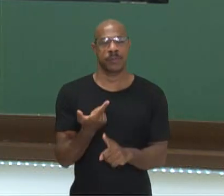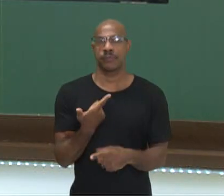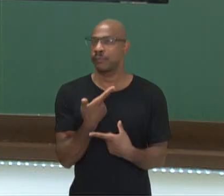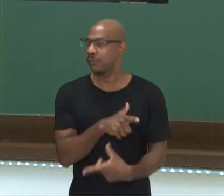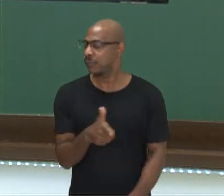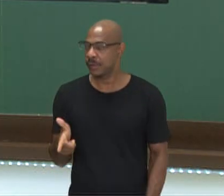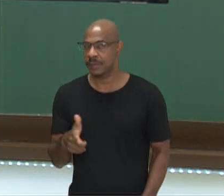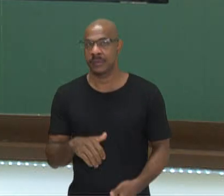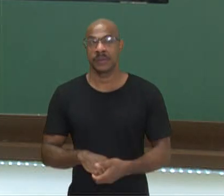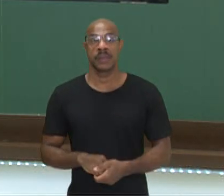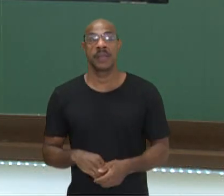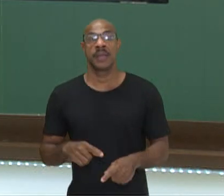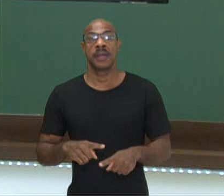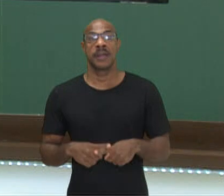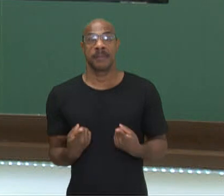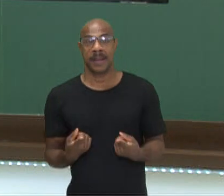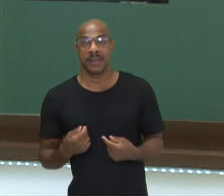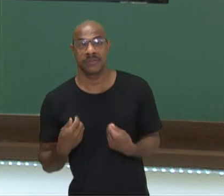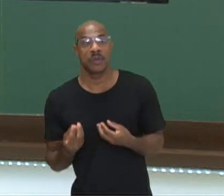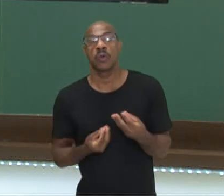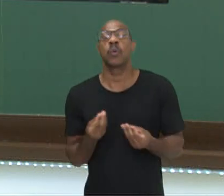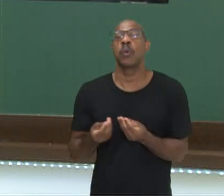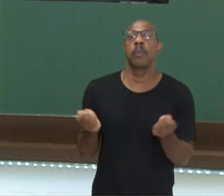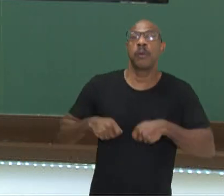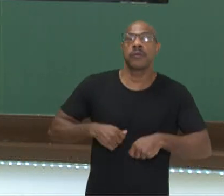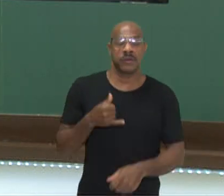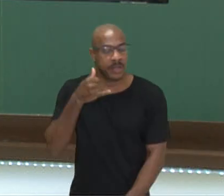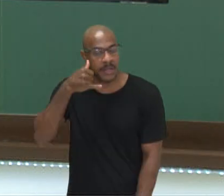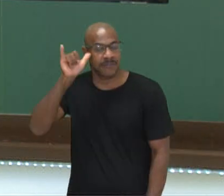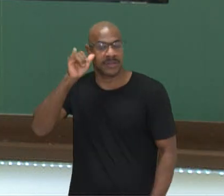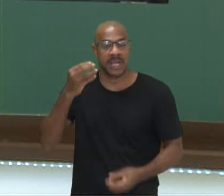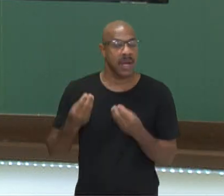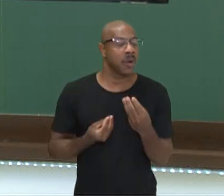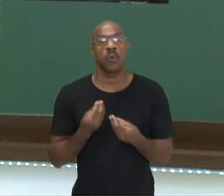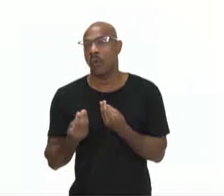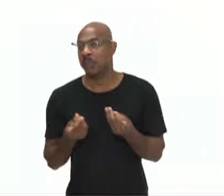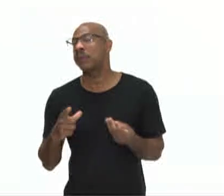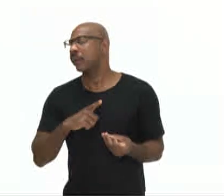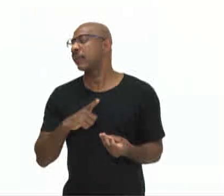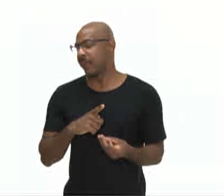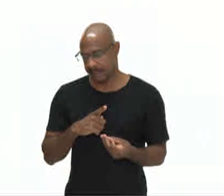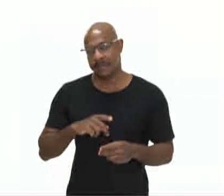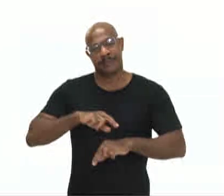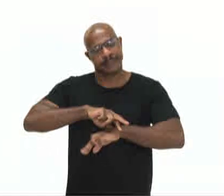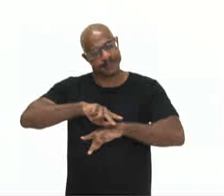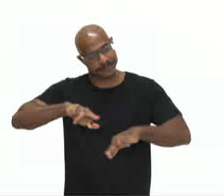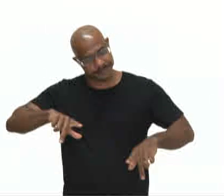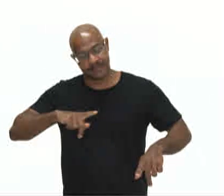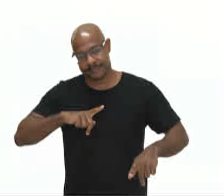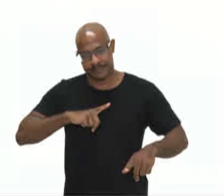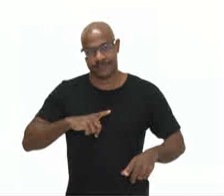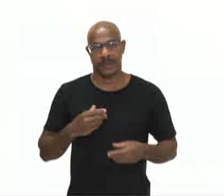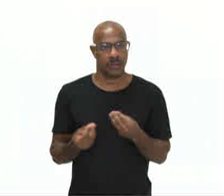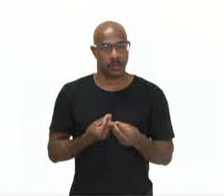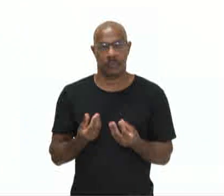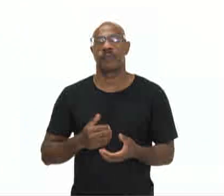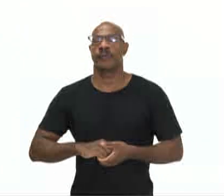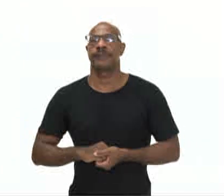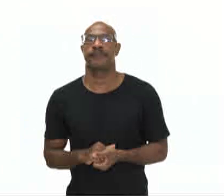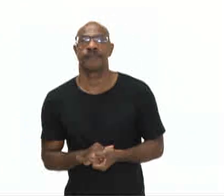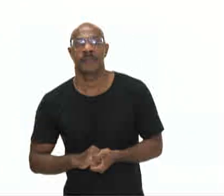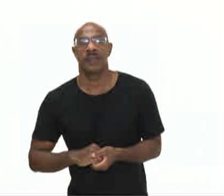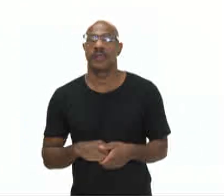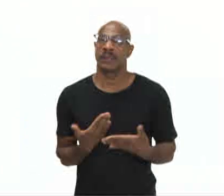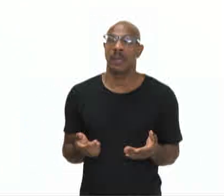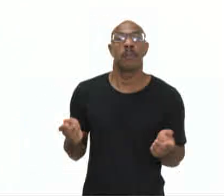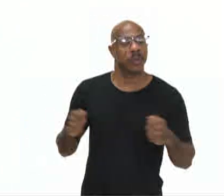medidas. Entretanto, pode haver medidas de combate e de conscientização do que é necessário ser realizado para combatê-lo.